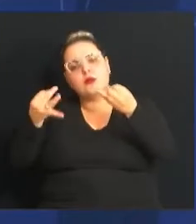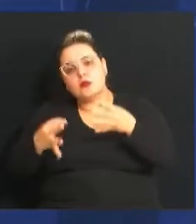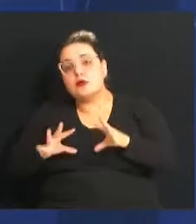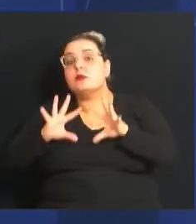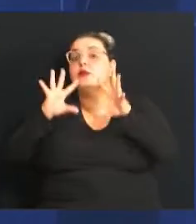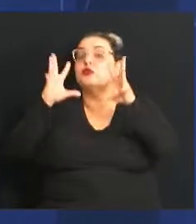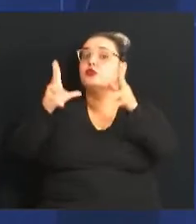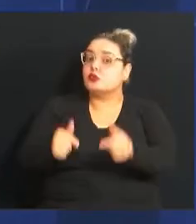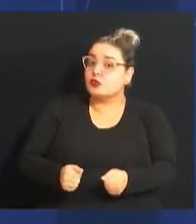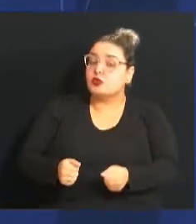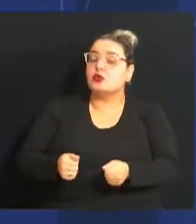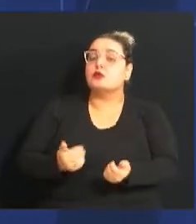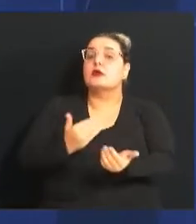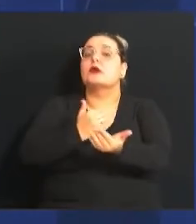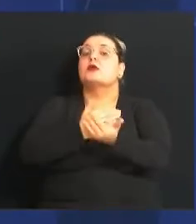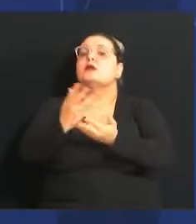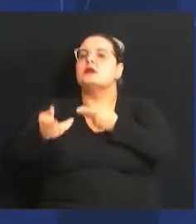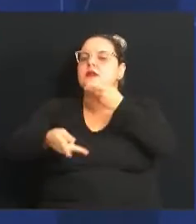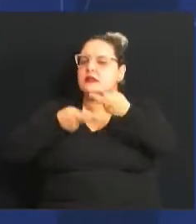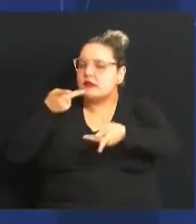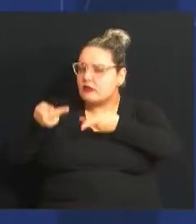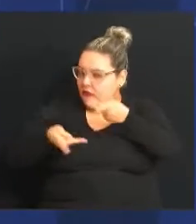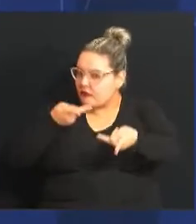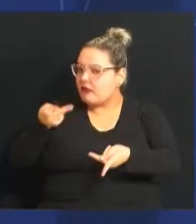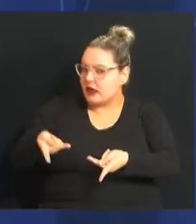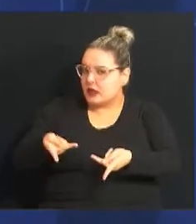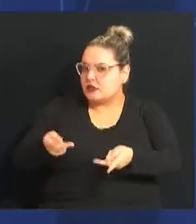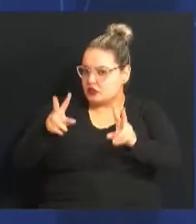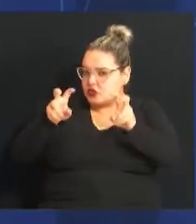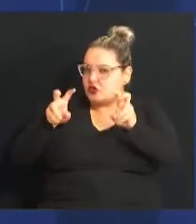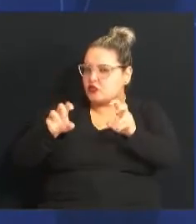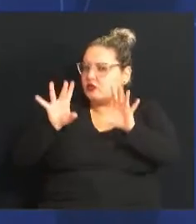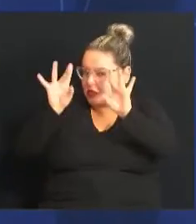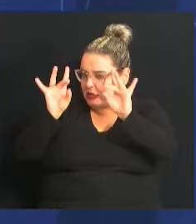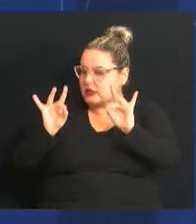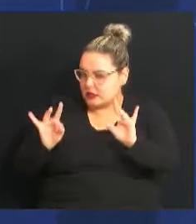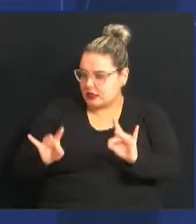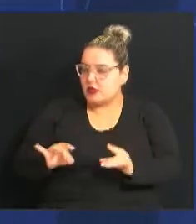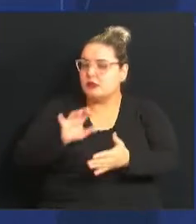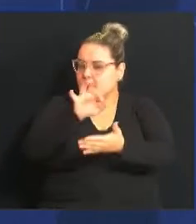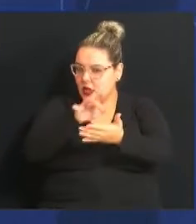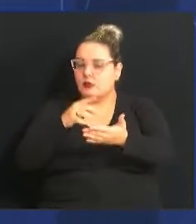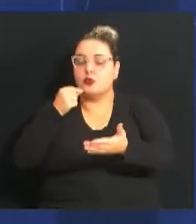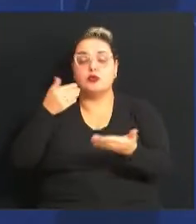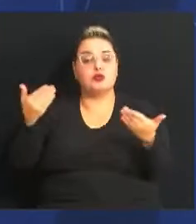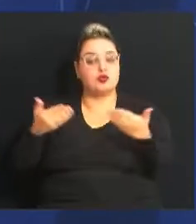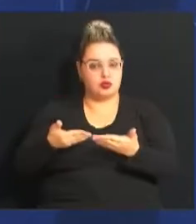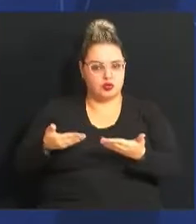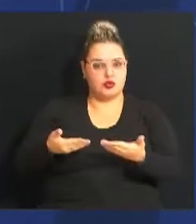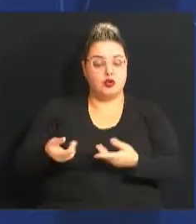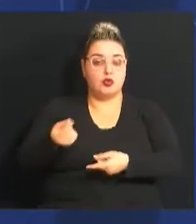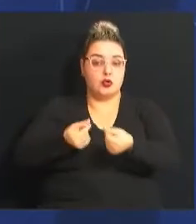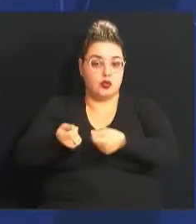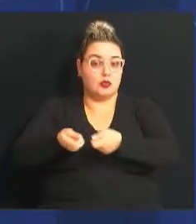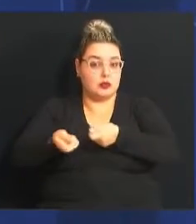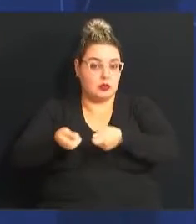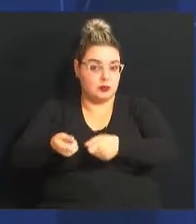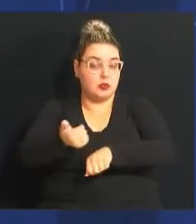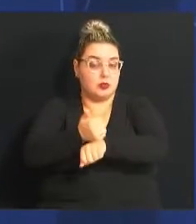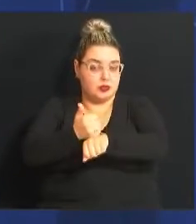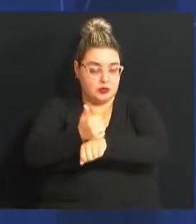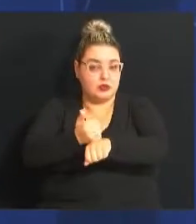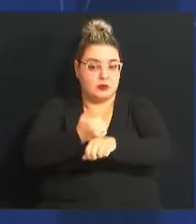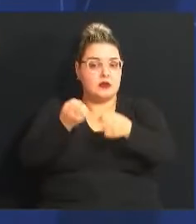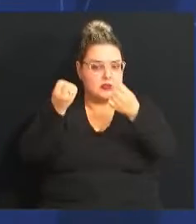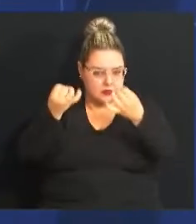gente introduzir ainda a questão mais detalhada no Na Ponta do Lápis de hoje com a economista, que vai explicar melhor